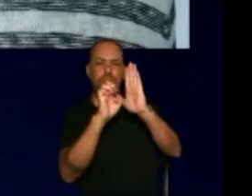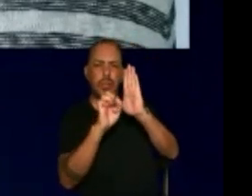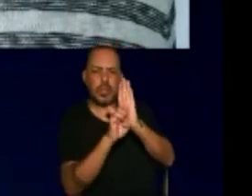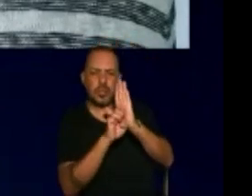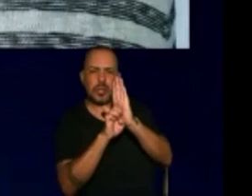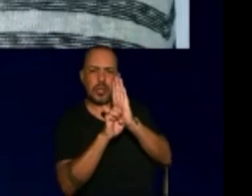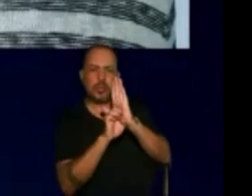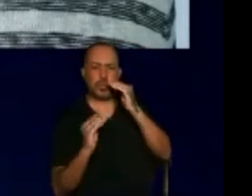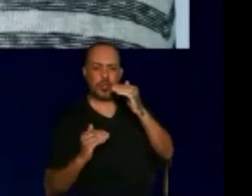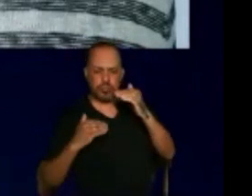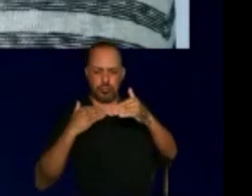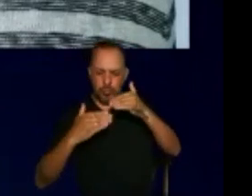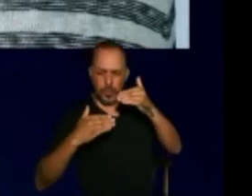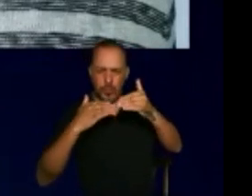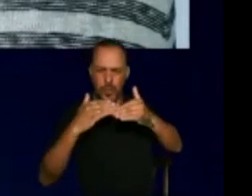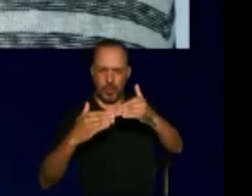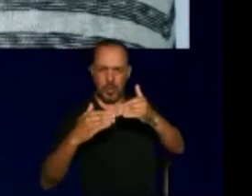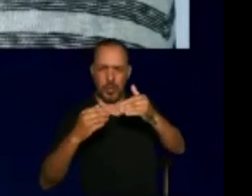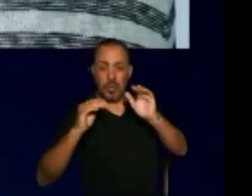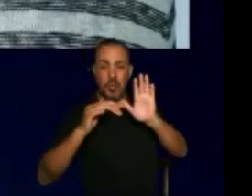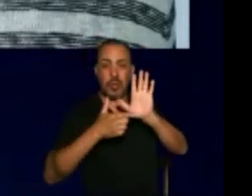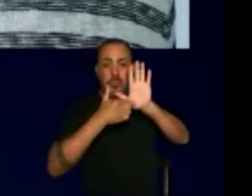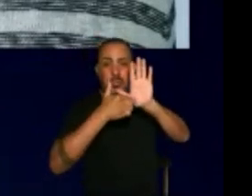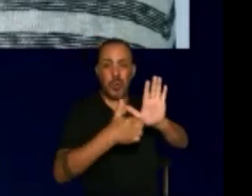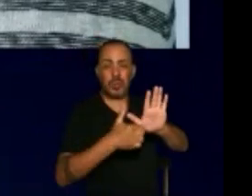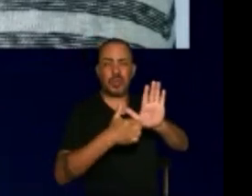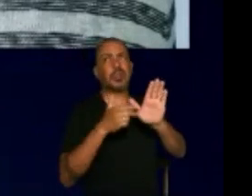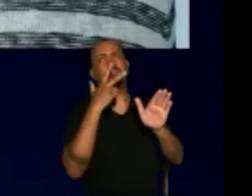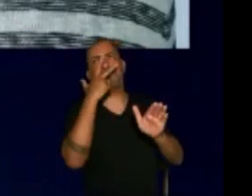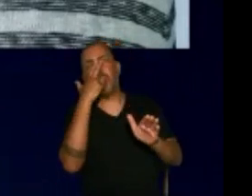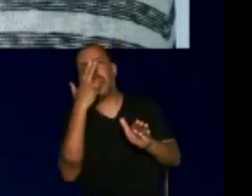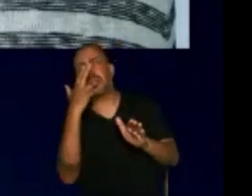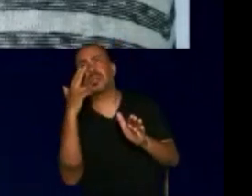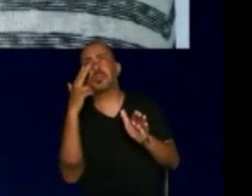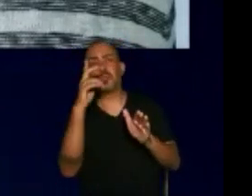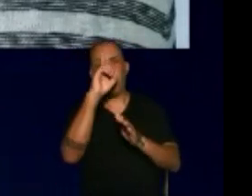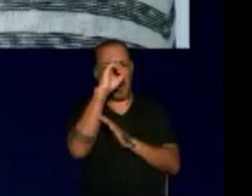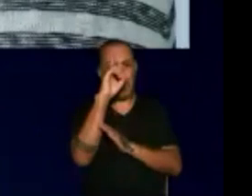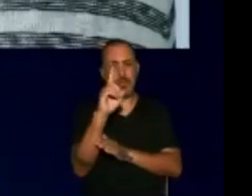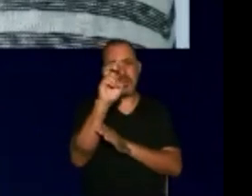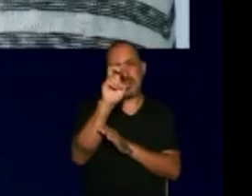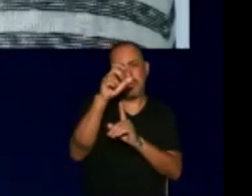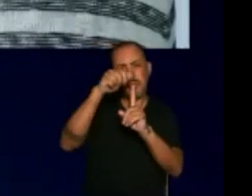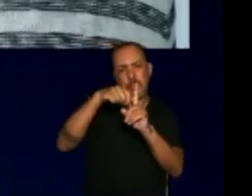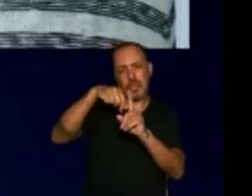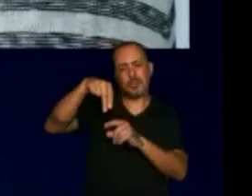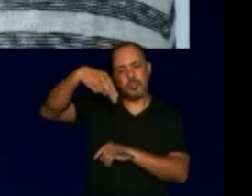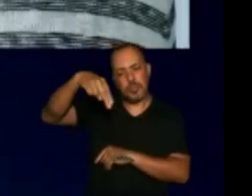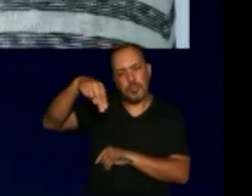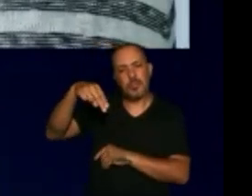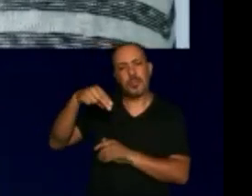PR Internacionaliza, que vai ser um edital que vai ser lançado a partir do que vai estar disponível a partir do dia 5 de novembro. A gente